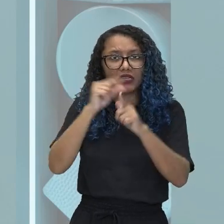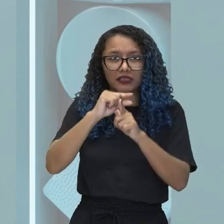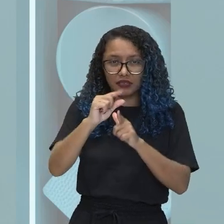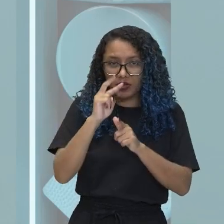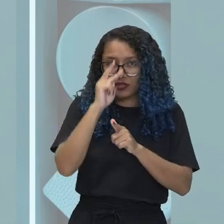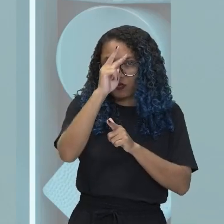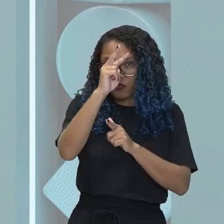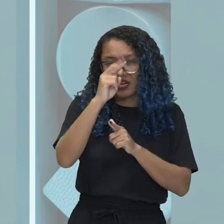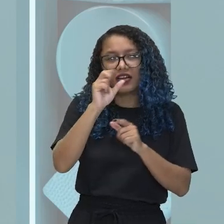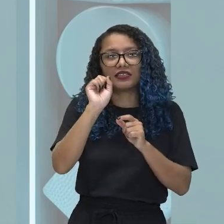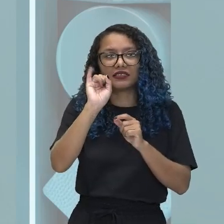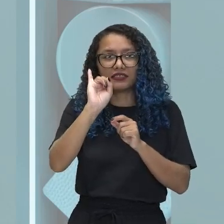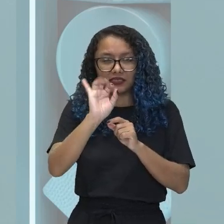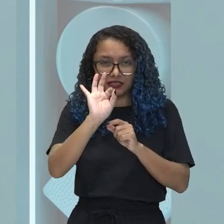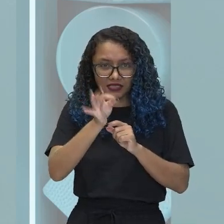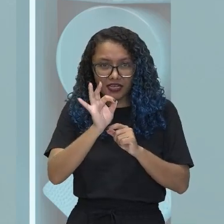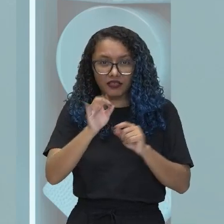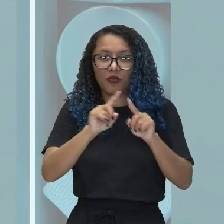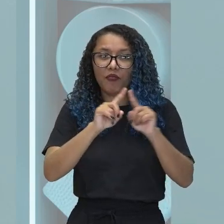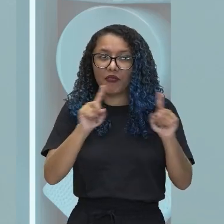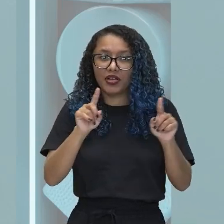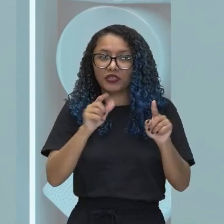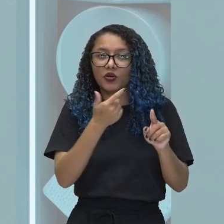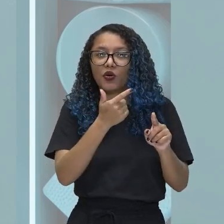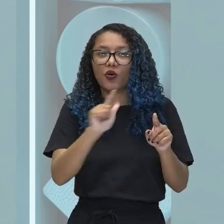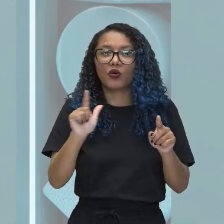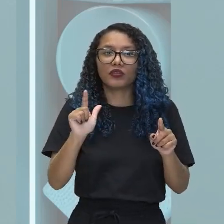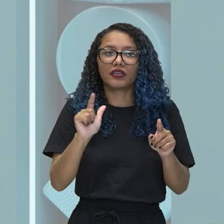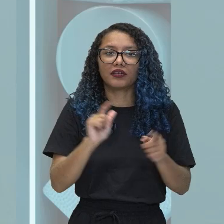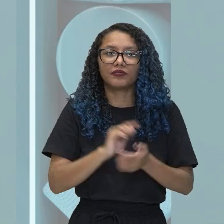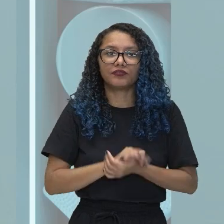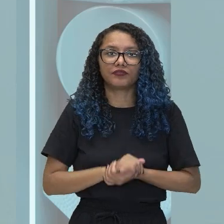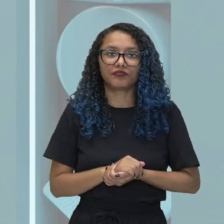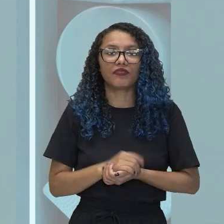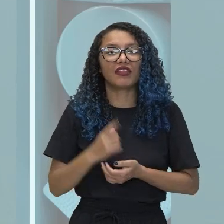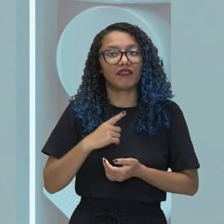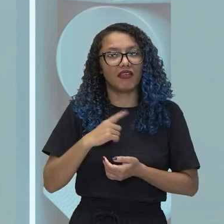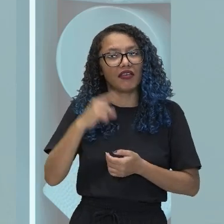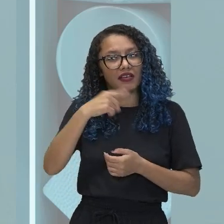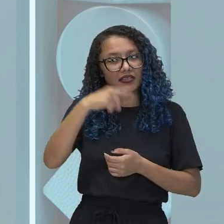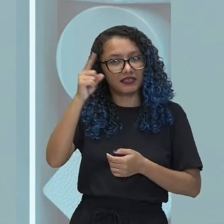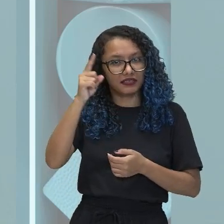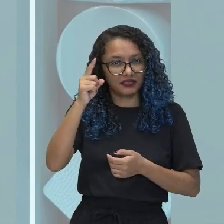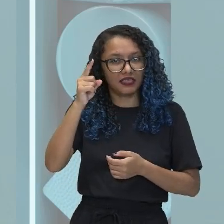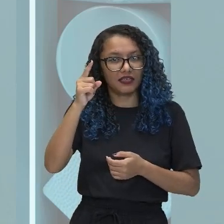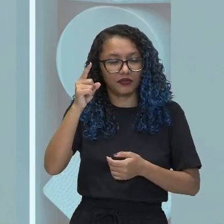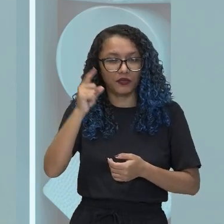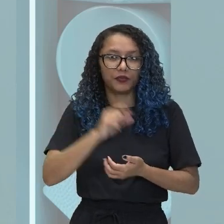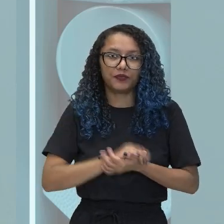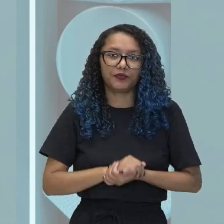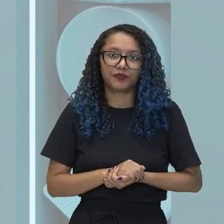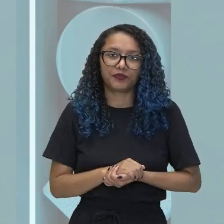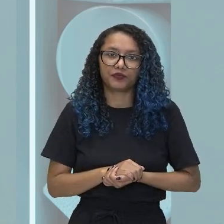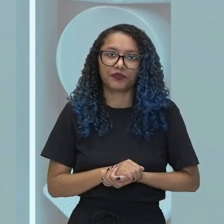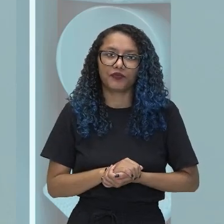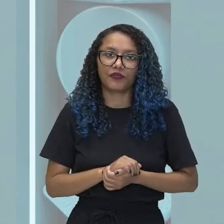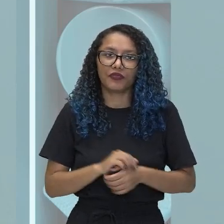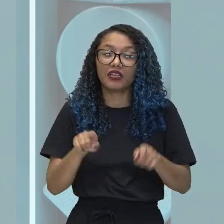s depois nós temos oed que apareceu com acento né o